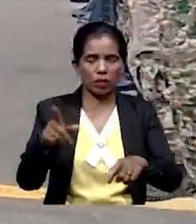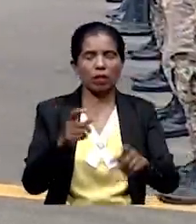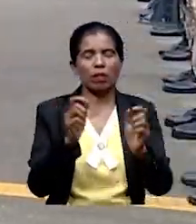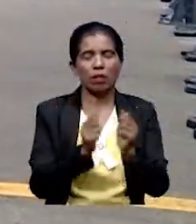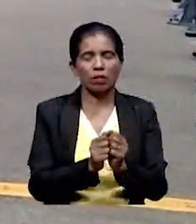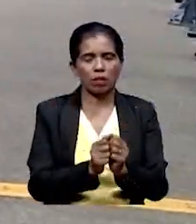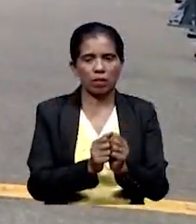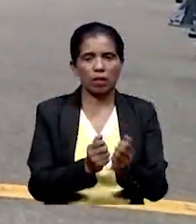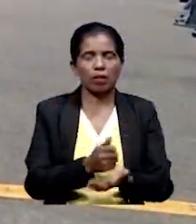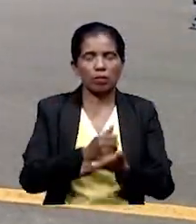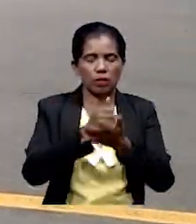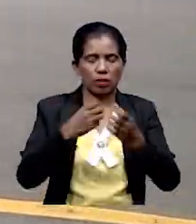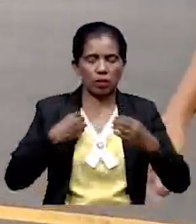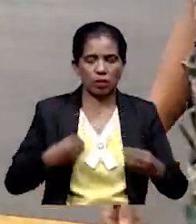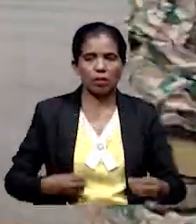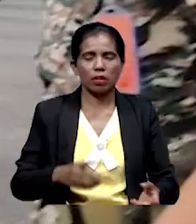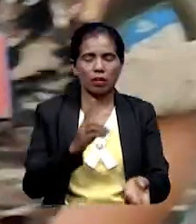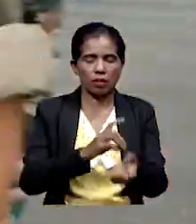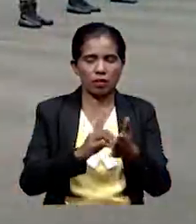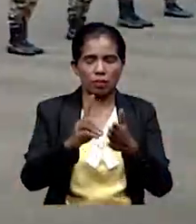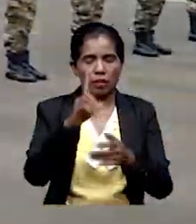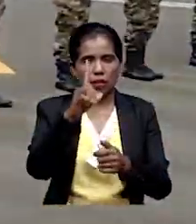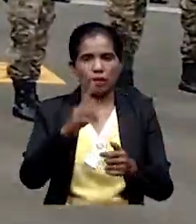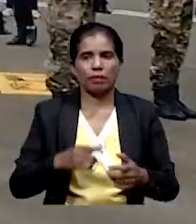de assistência médica durante a semana ida.